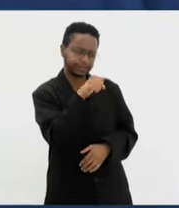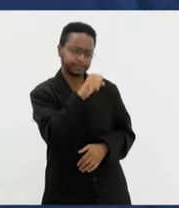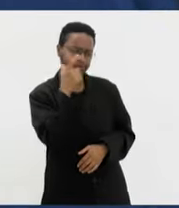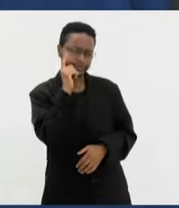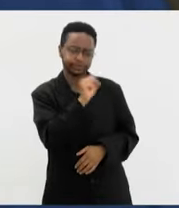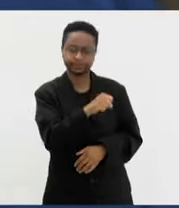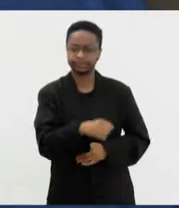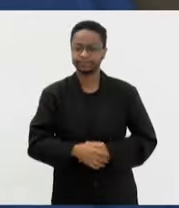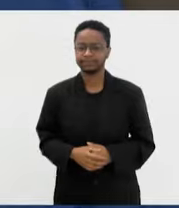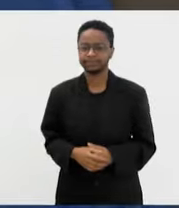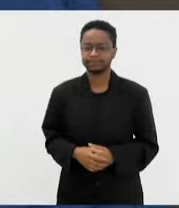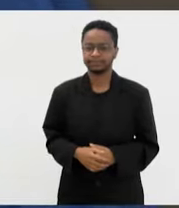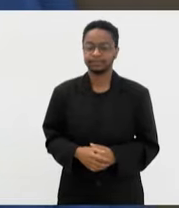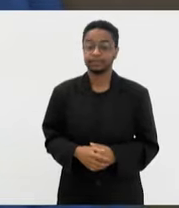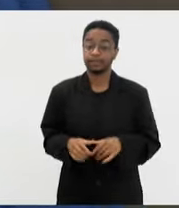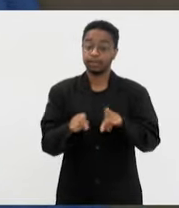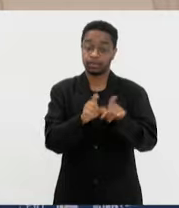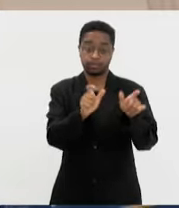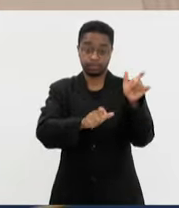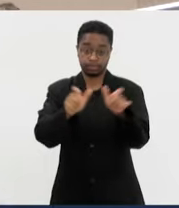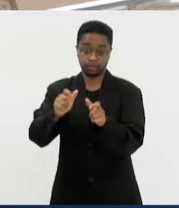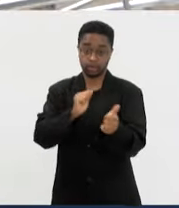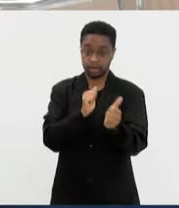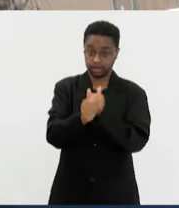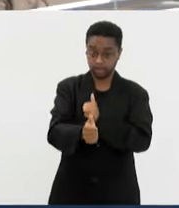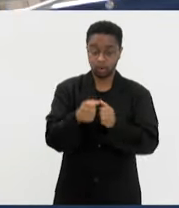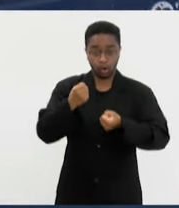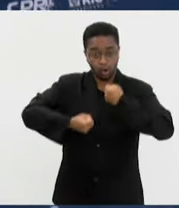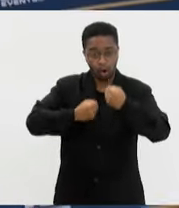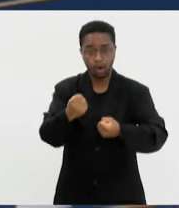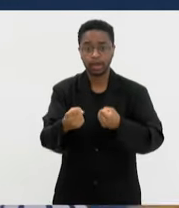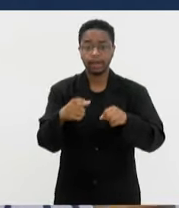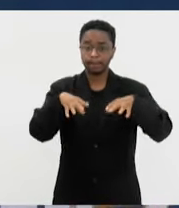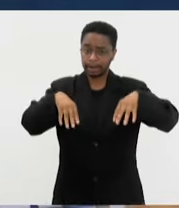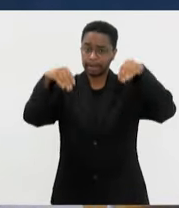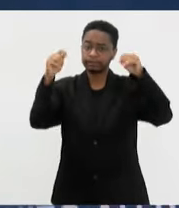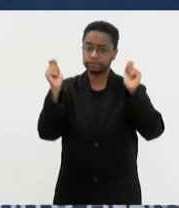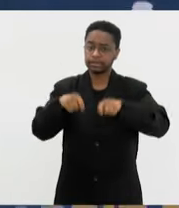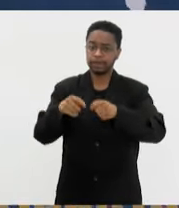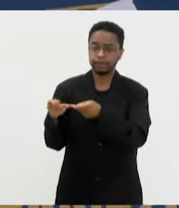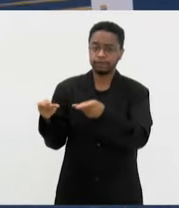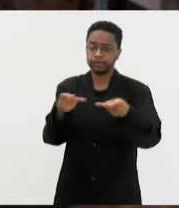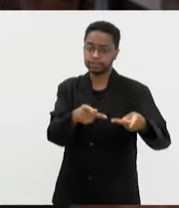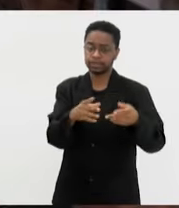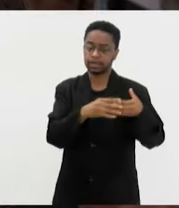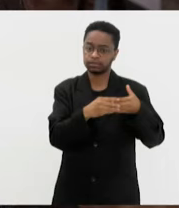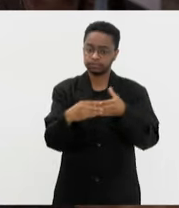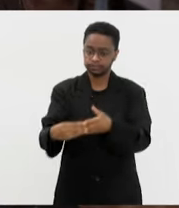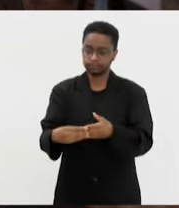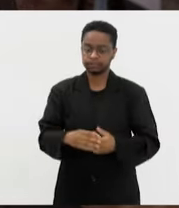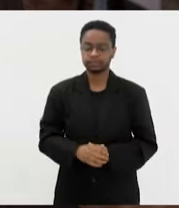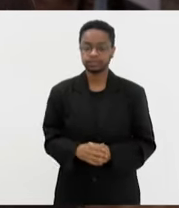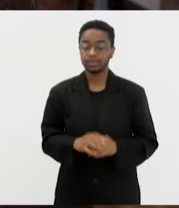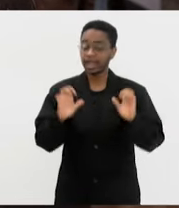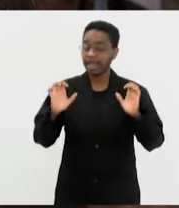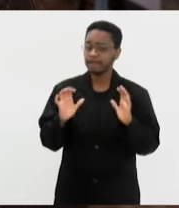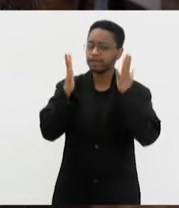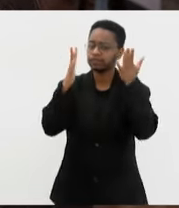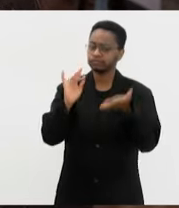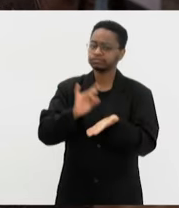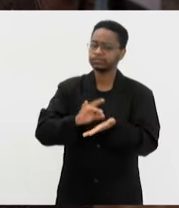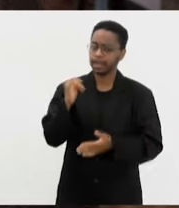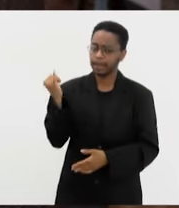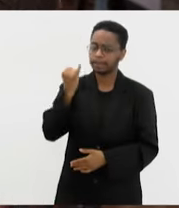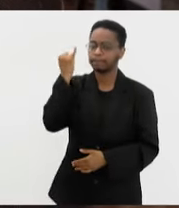Vamos tentar, vamos conseguir. Enquanto os atletas correm, o palácio ficará aberto para visitas guiadas. Esse evento para a gente é muito